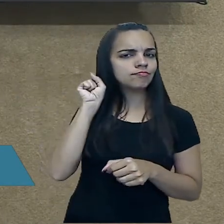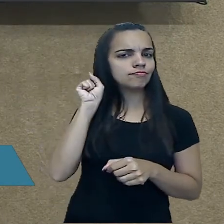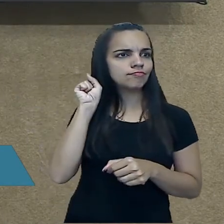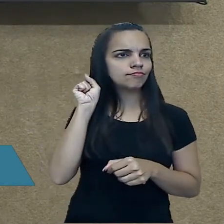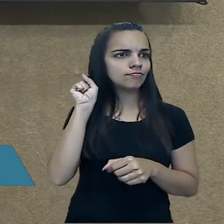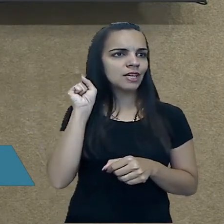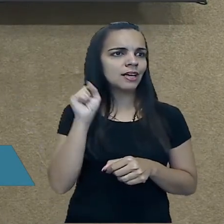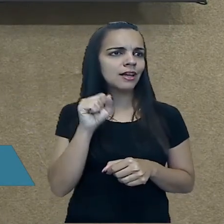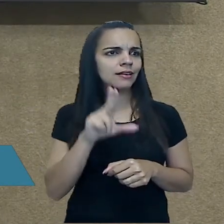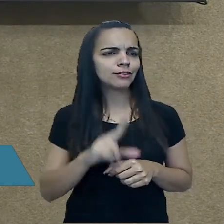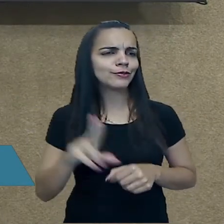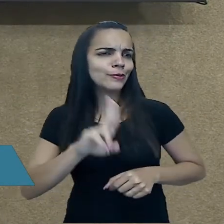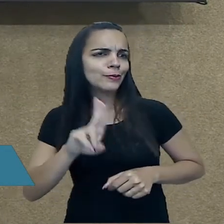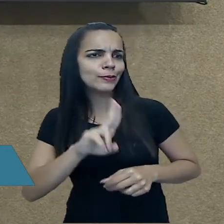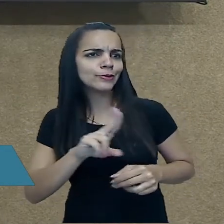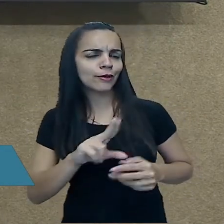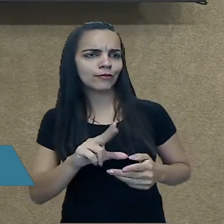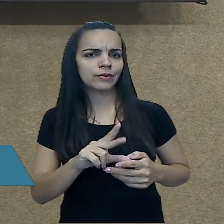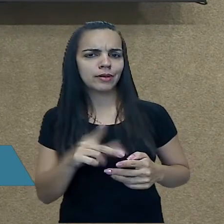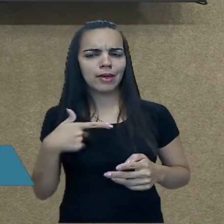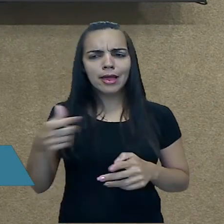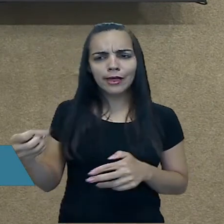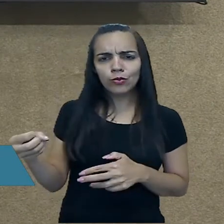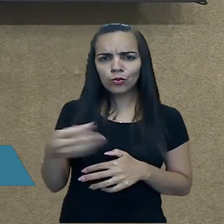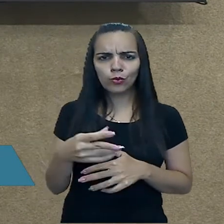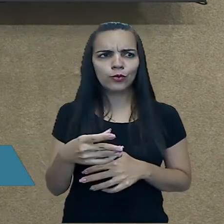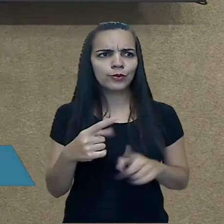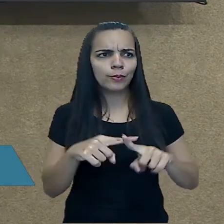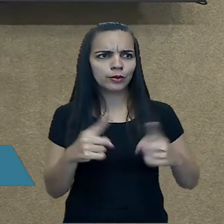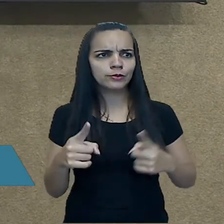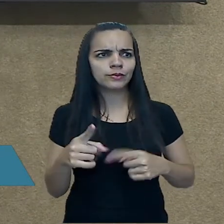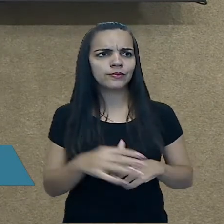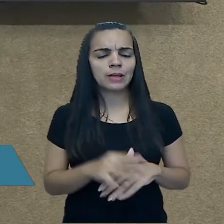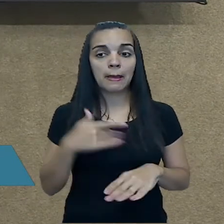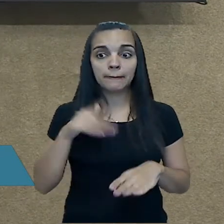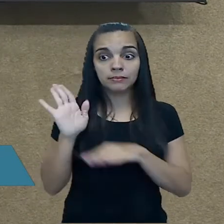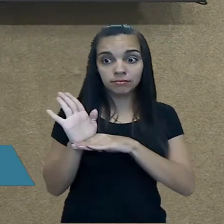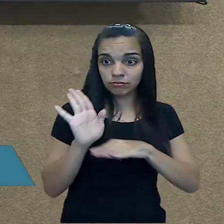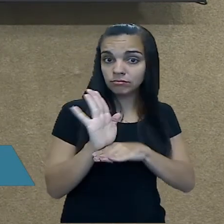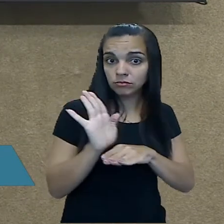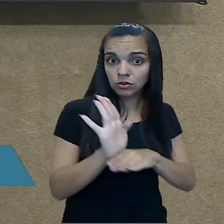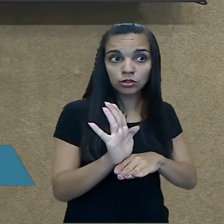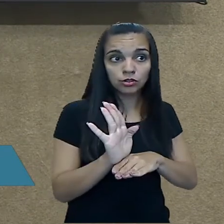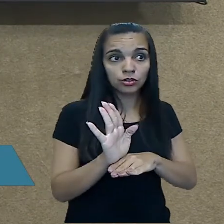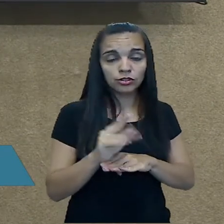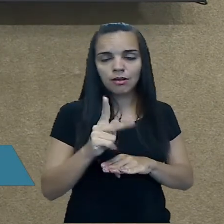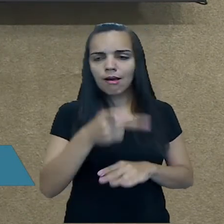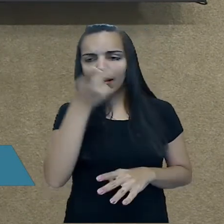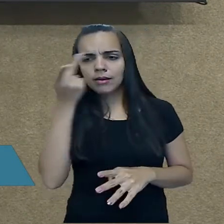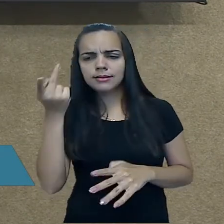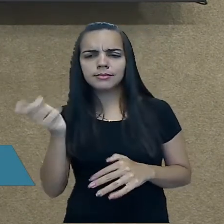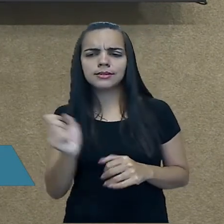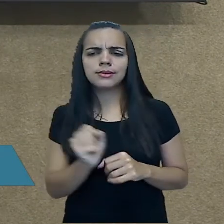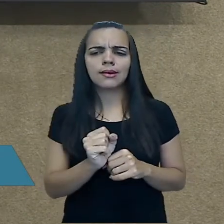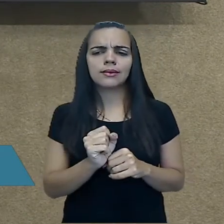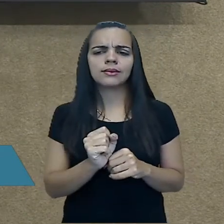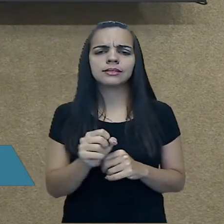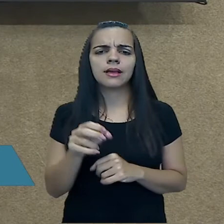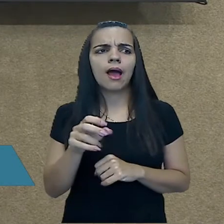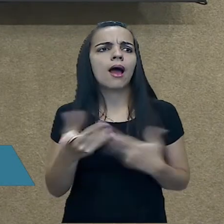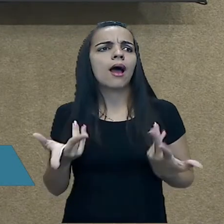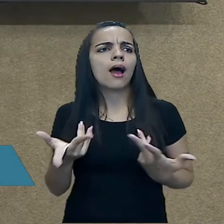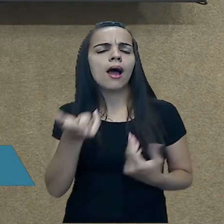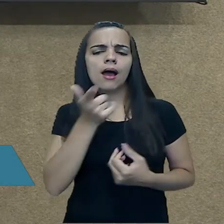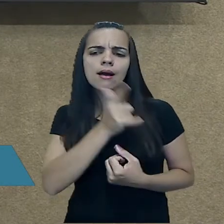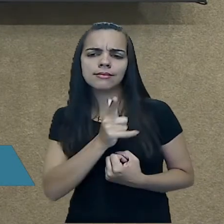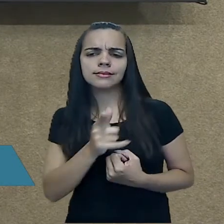Essa é uma mídia relativamente nova, mas que pode ajudar você a ouvir todo o conteúdo que procura com